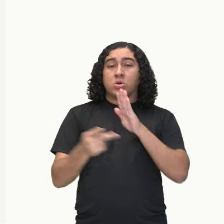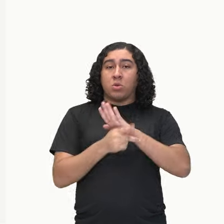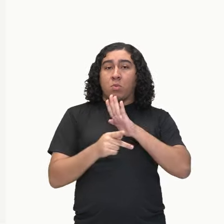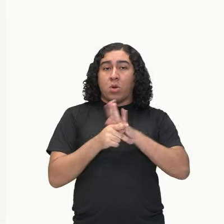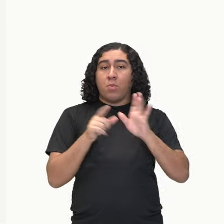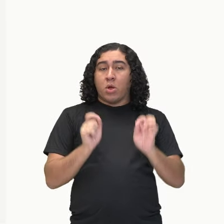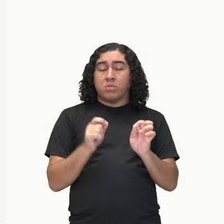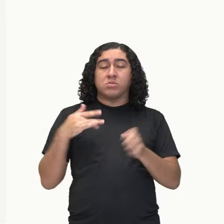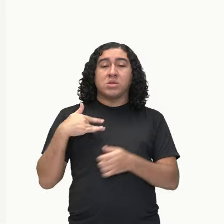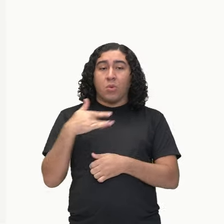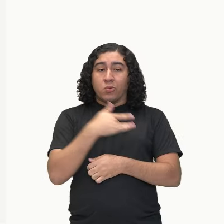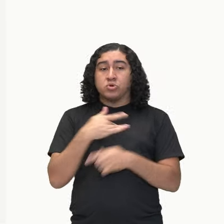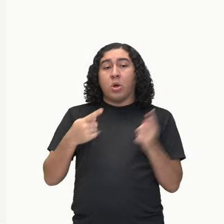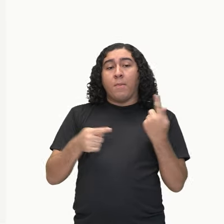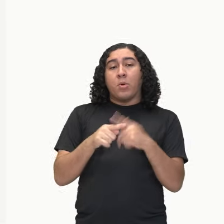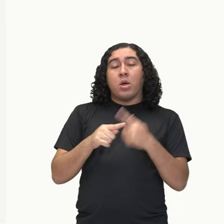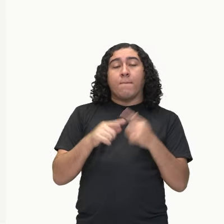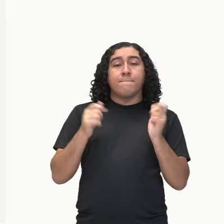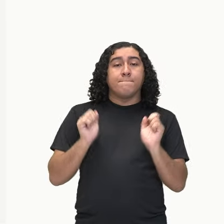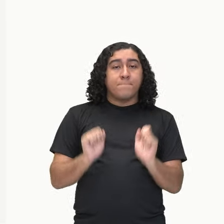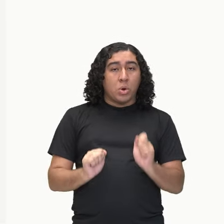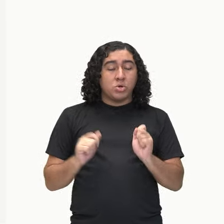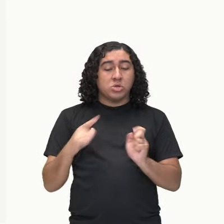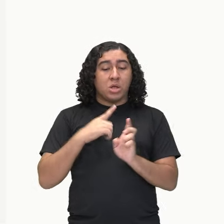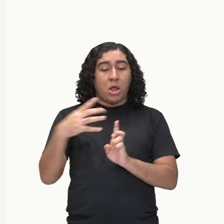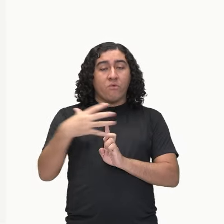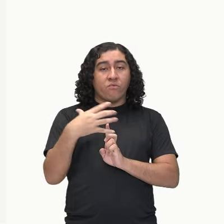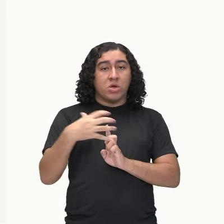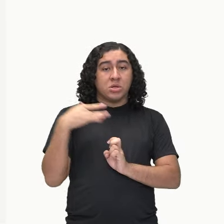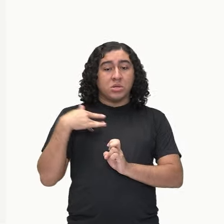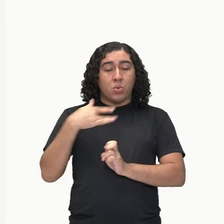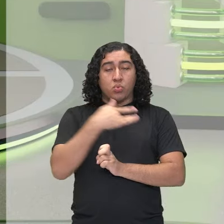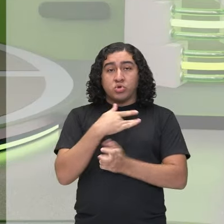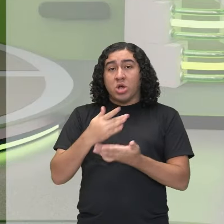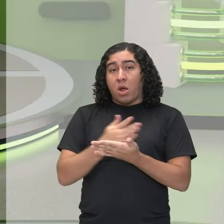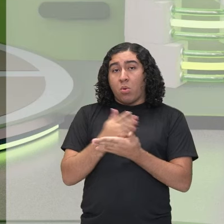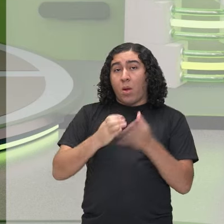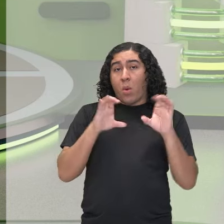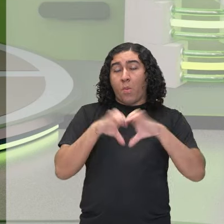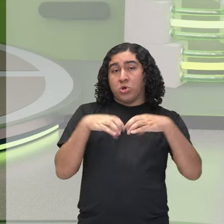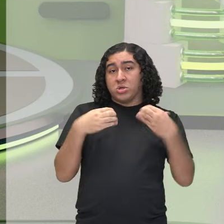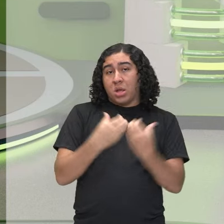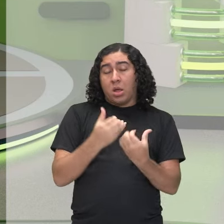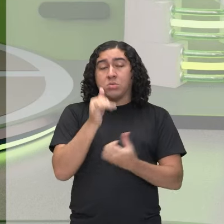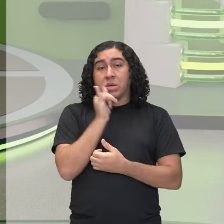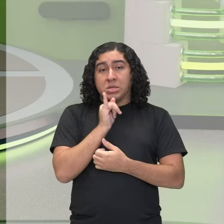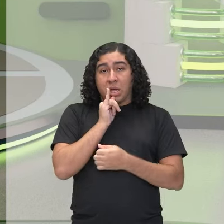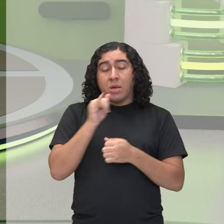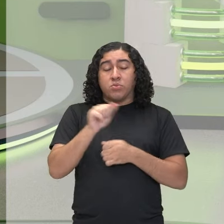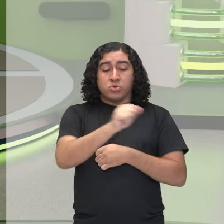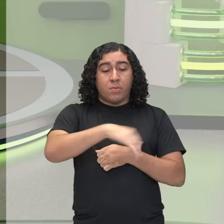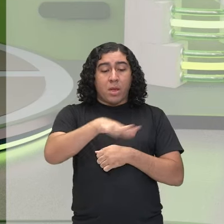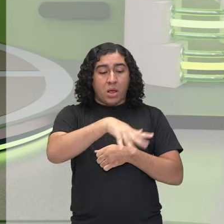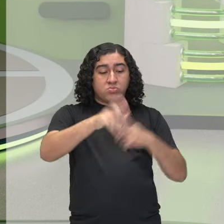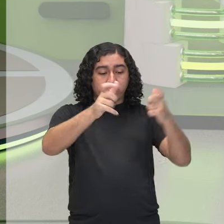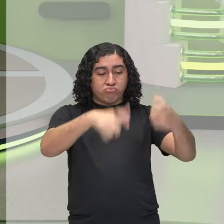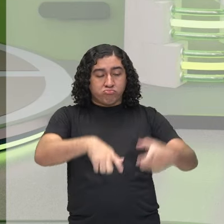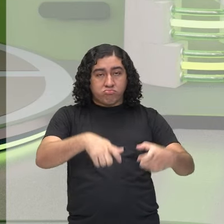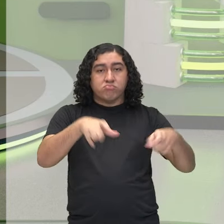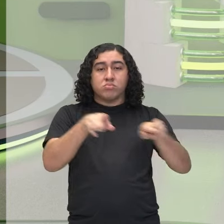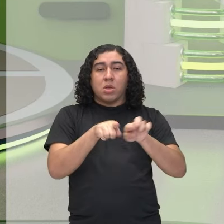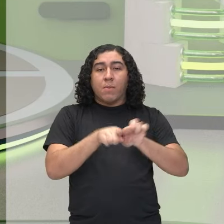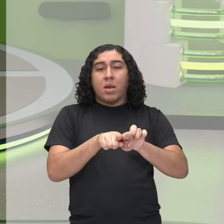na saúde, porque pode afetar a saúde de uma determinada comunidade local.